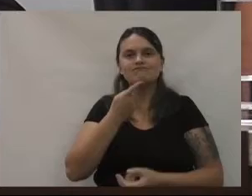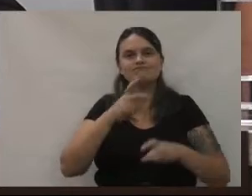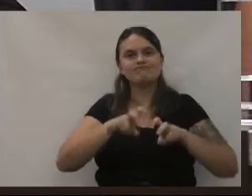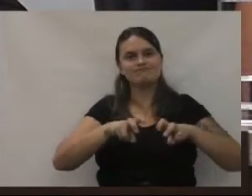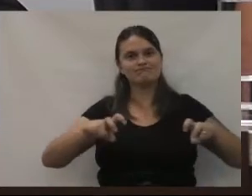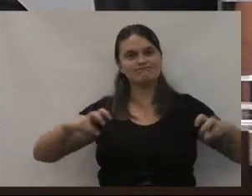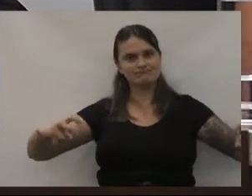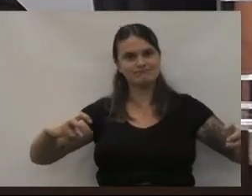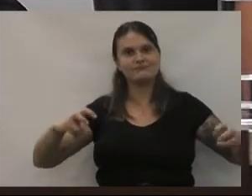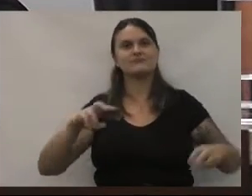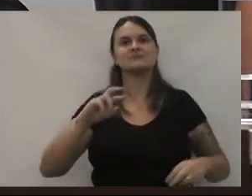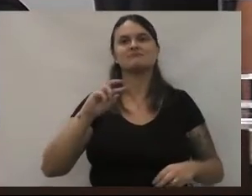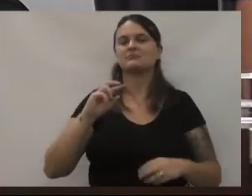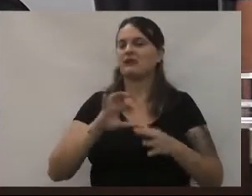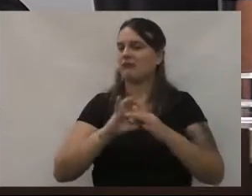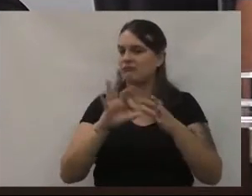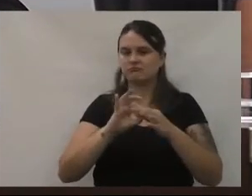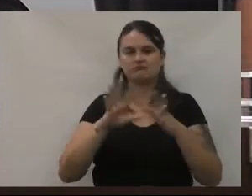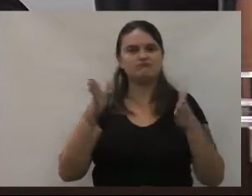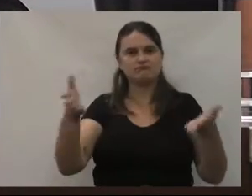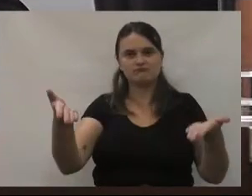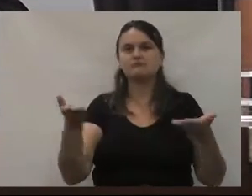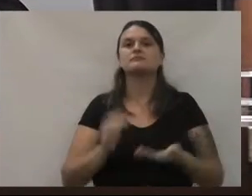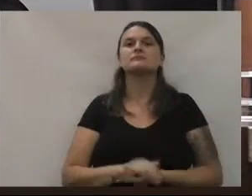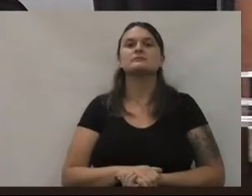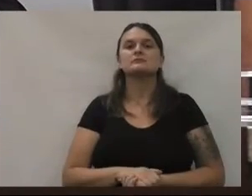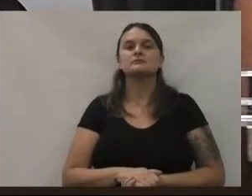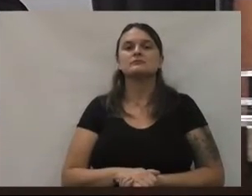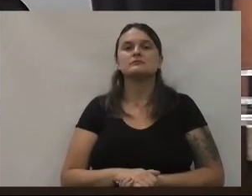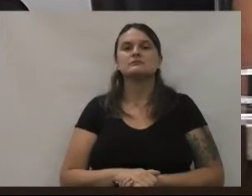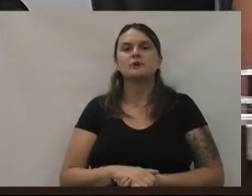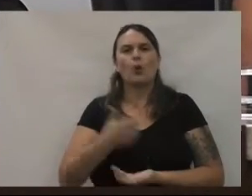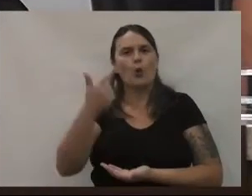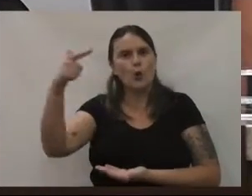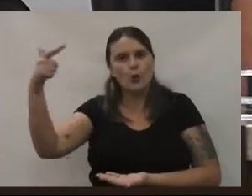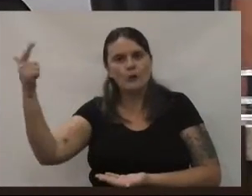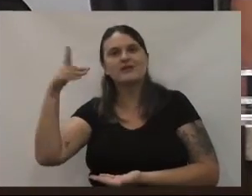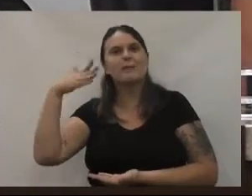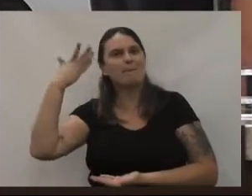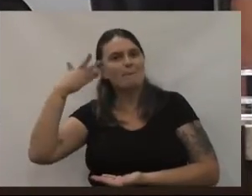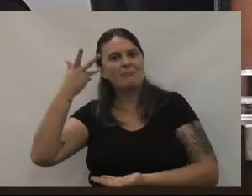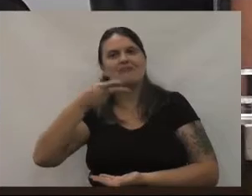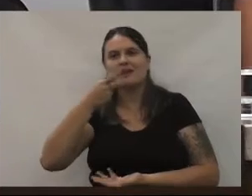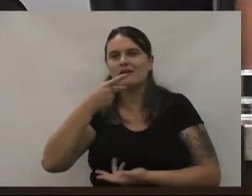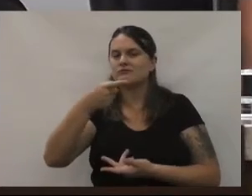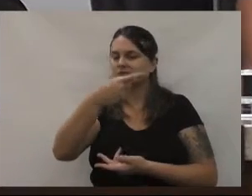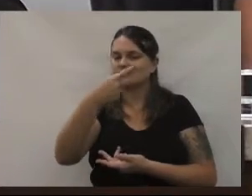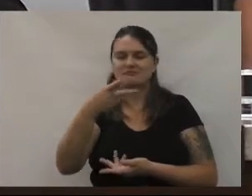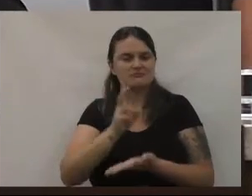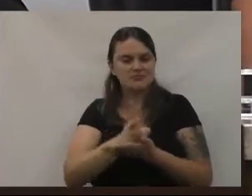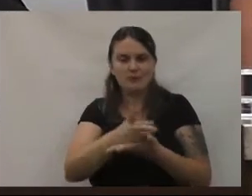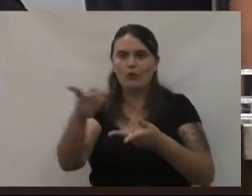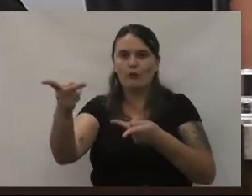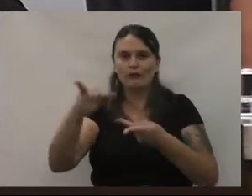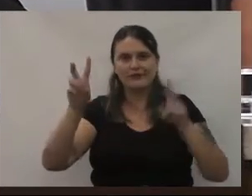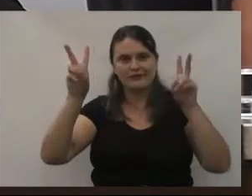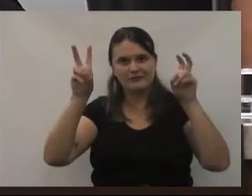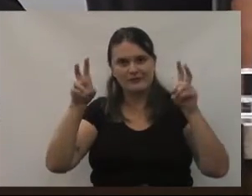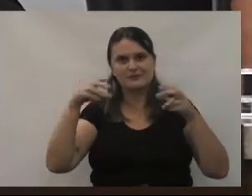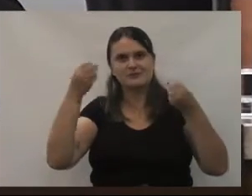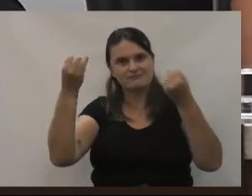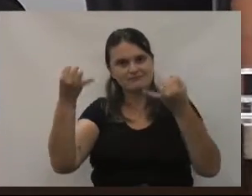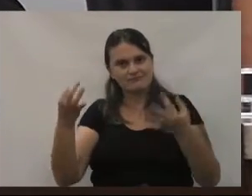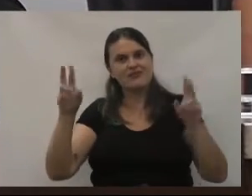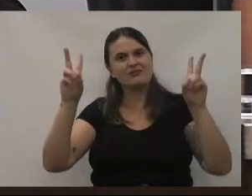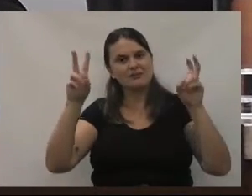tribuna está à disposição de outras e até outros convites para falar sobre o tema, que é um tema